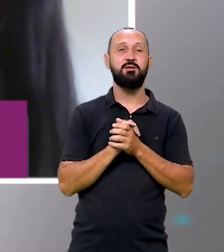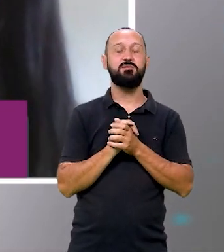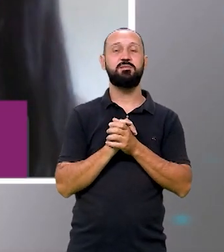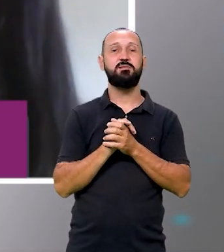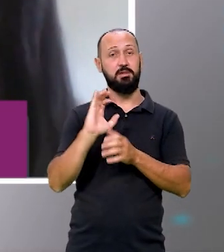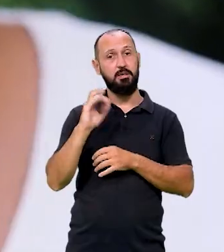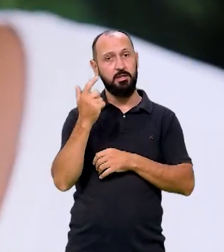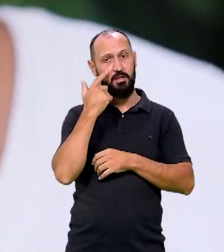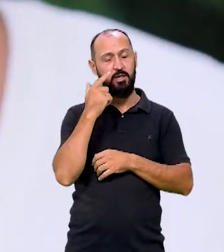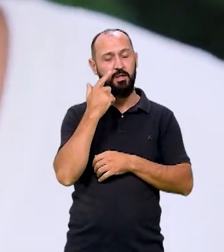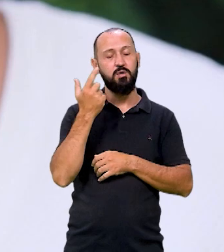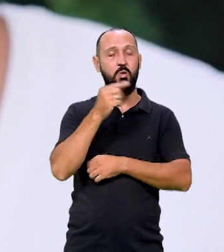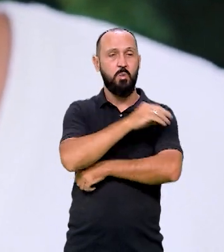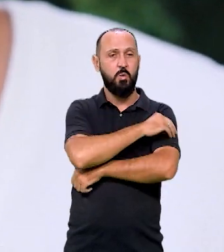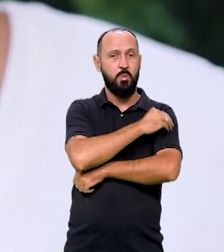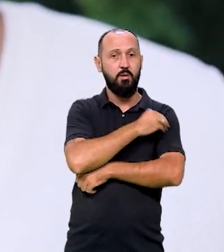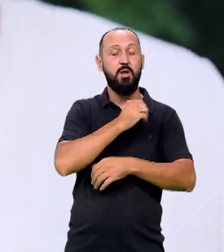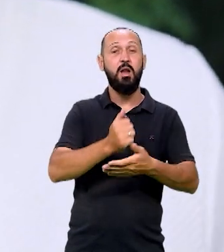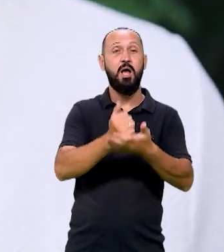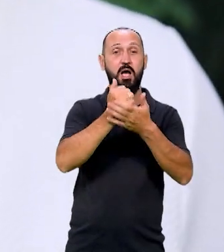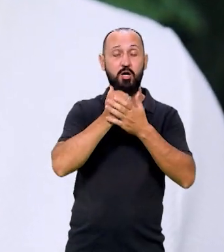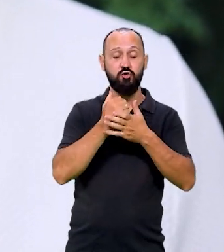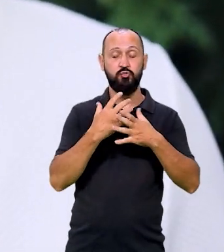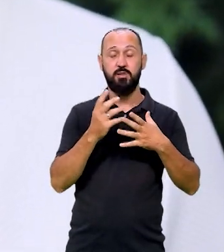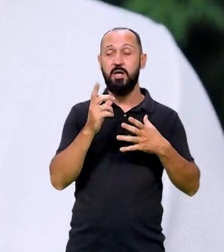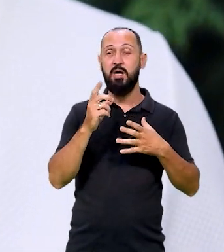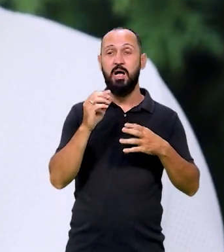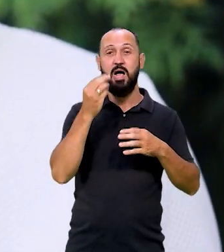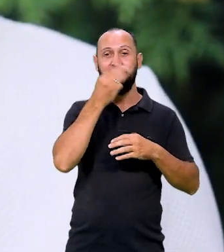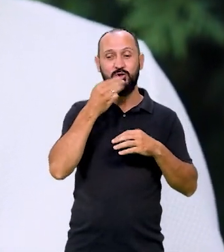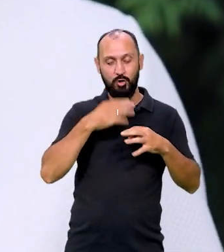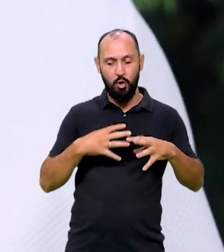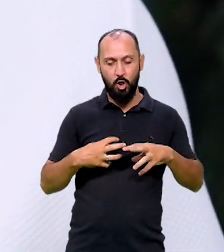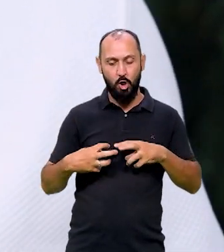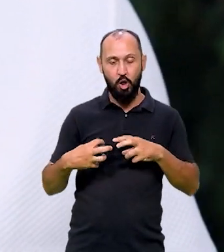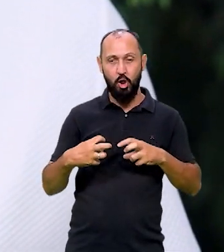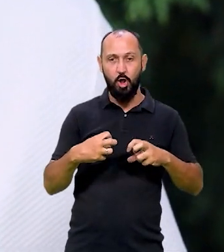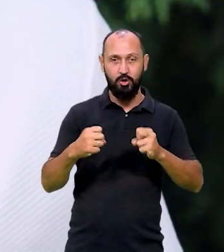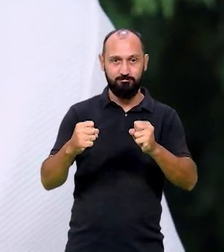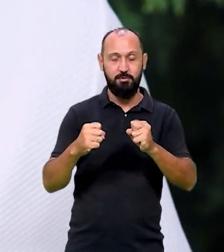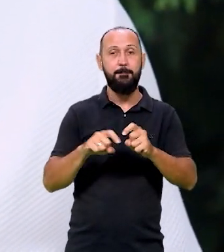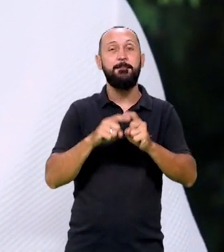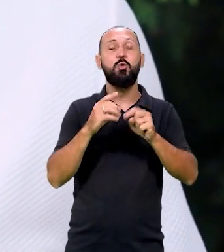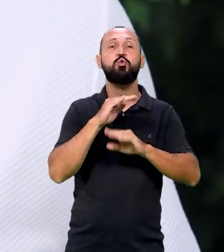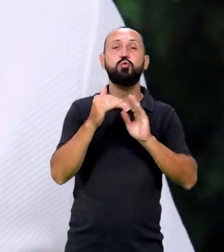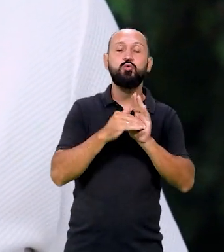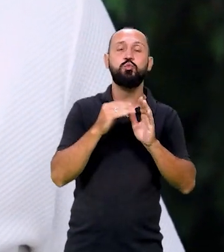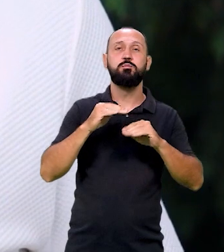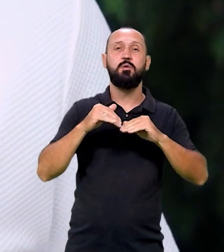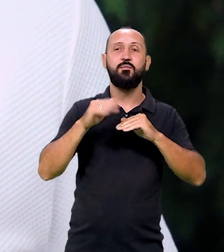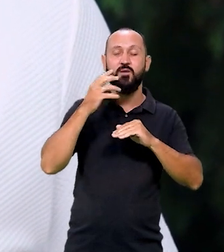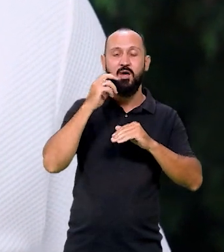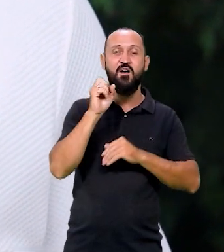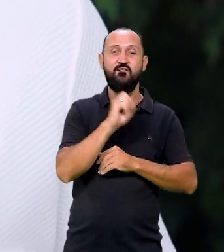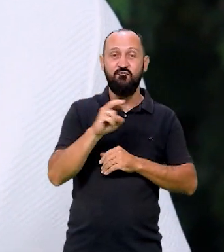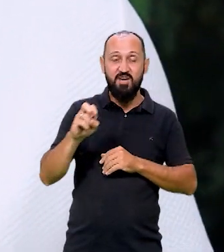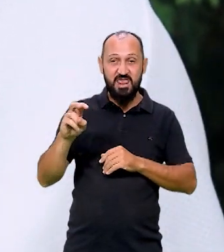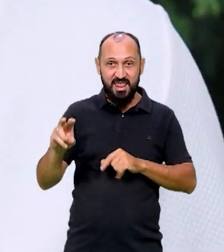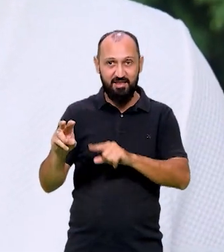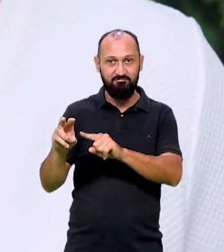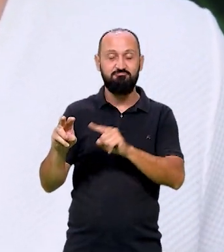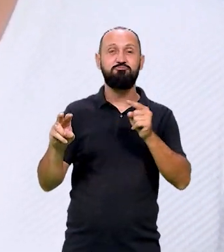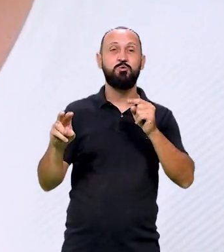Exatamente, Lívia. Bom, claro que o álcool, ele realmente ajuda na desidratação, mas é tudo em excesso. A diferença do veneno